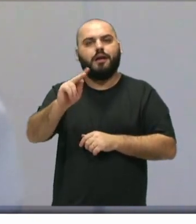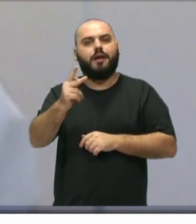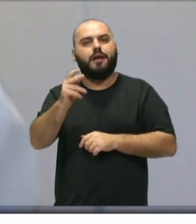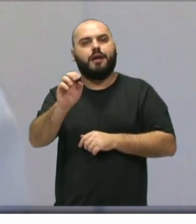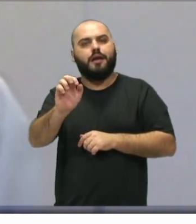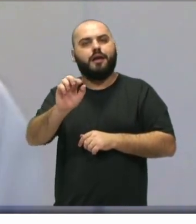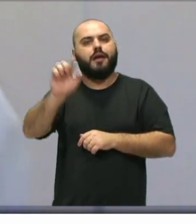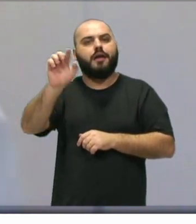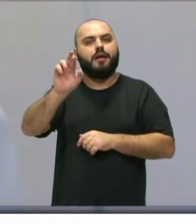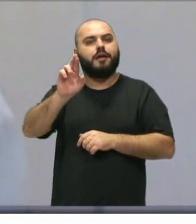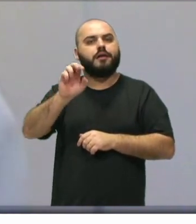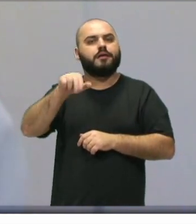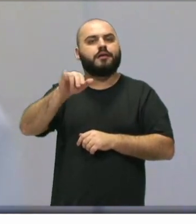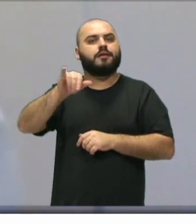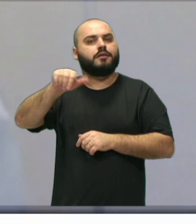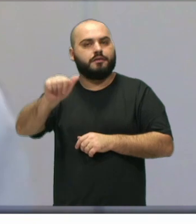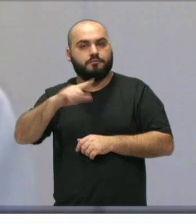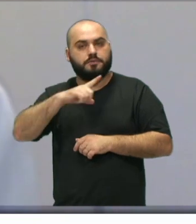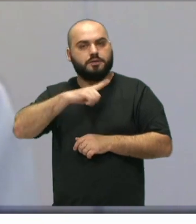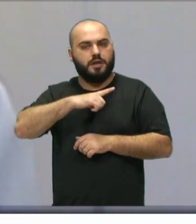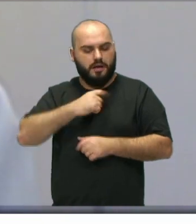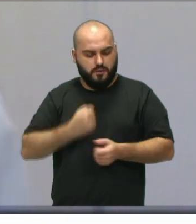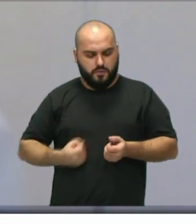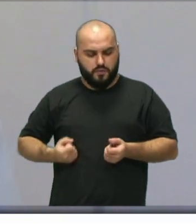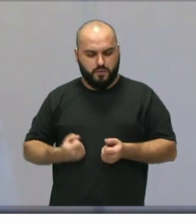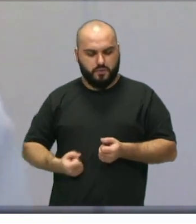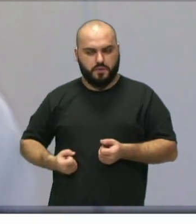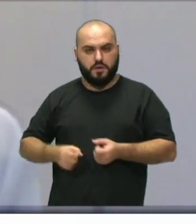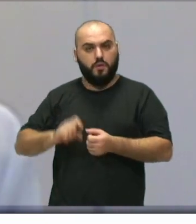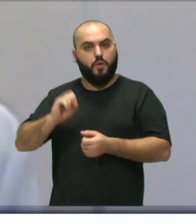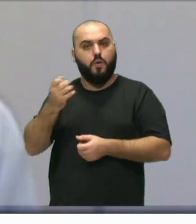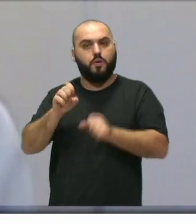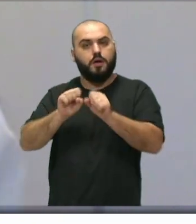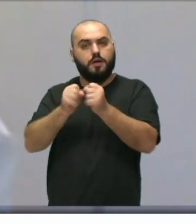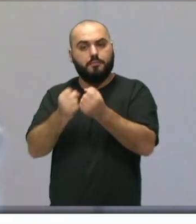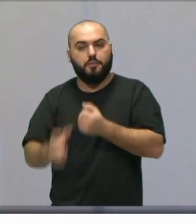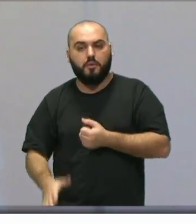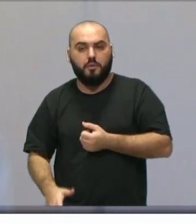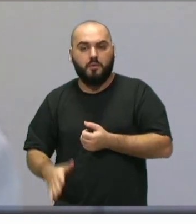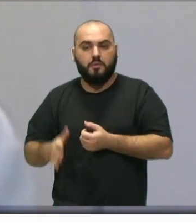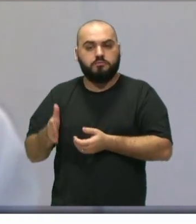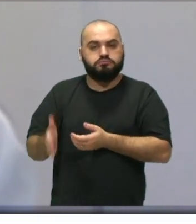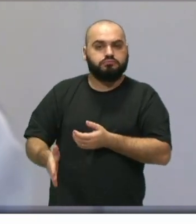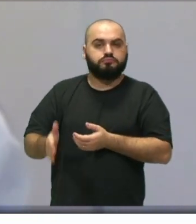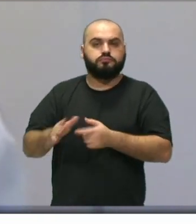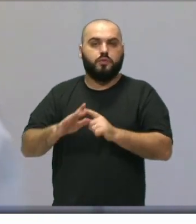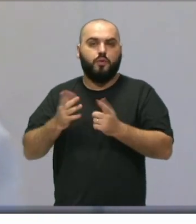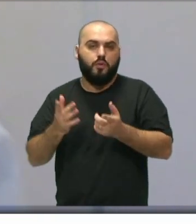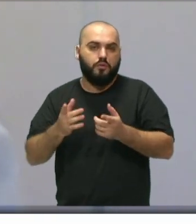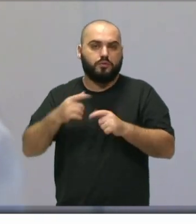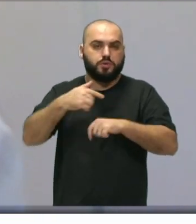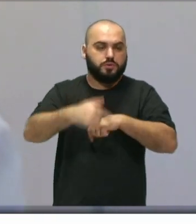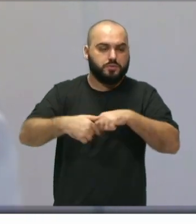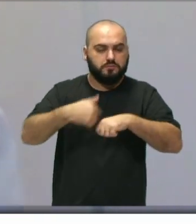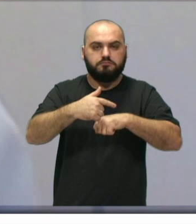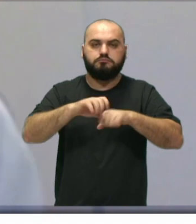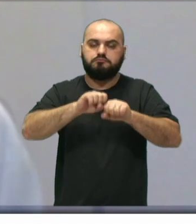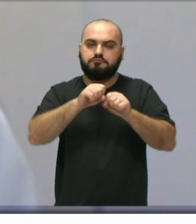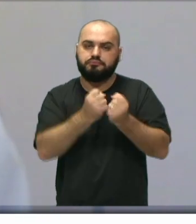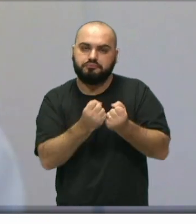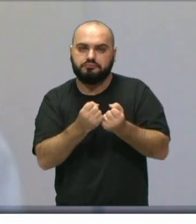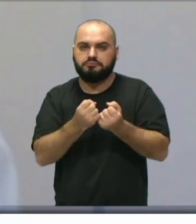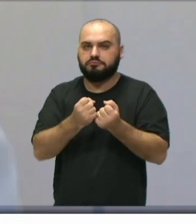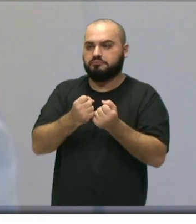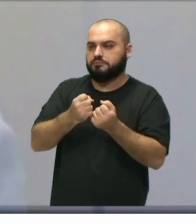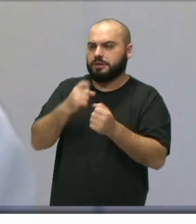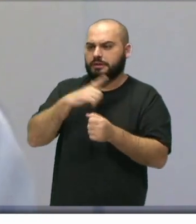seja, você tem uma ressonância magnética ali, ou que você quebrou a perna, ou que você fez uma lesão no joelho, ou é que você tem um outro